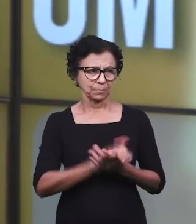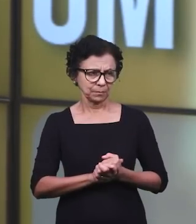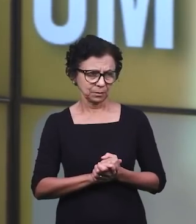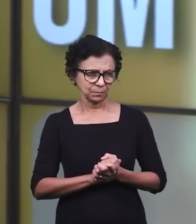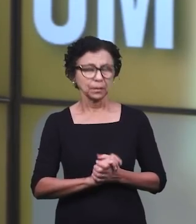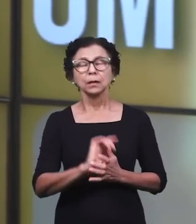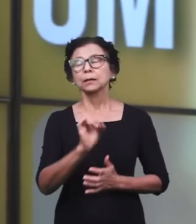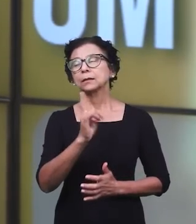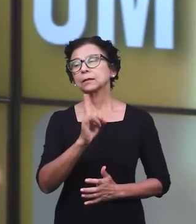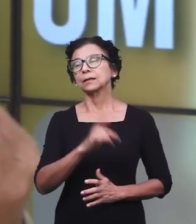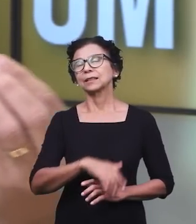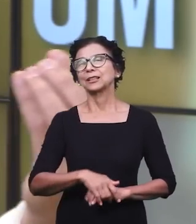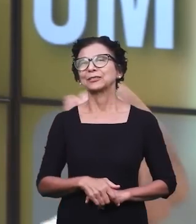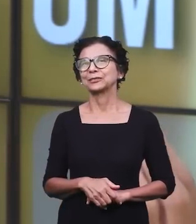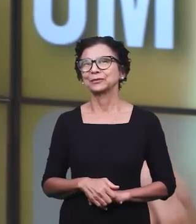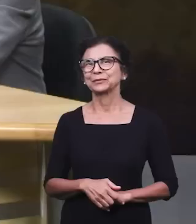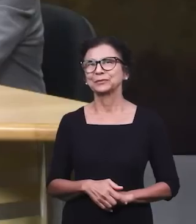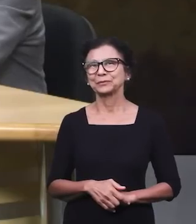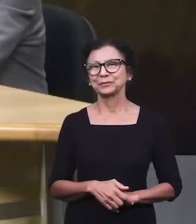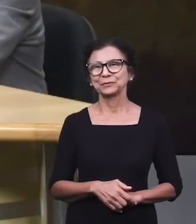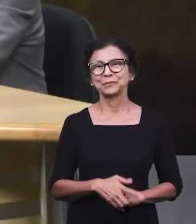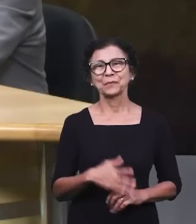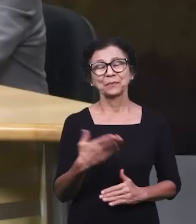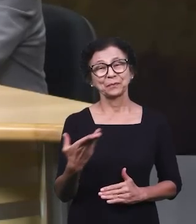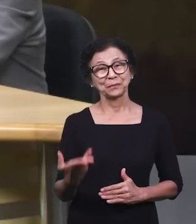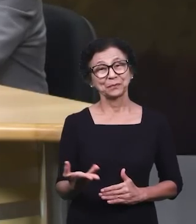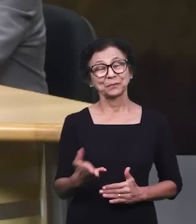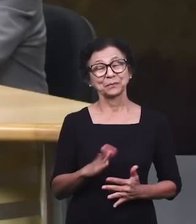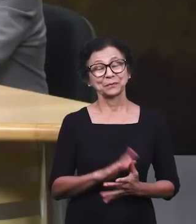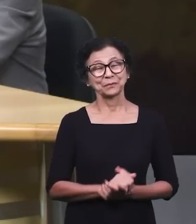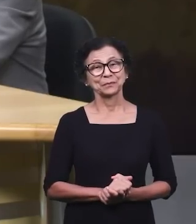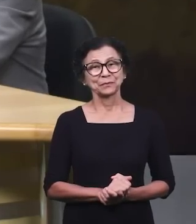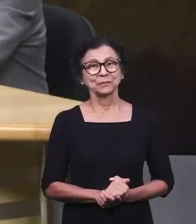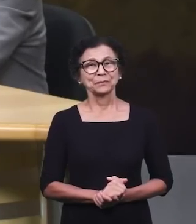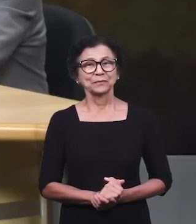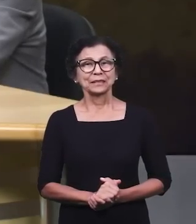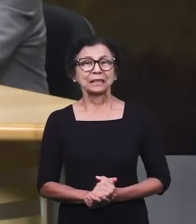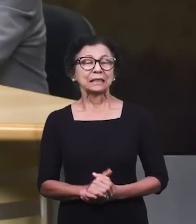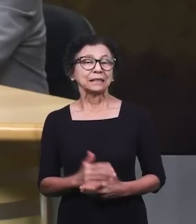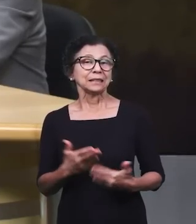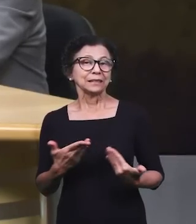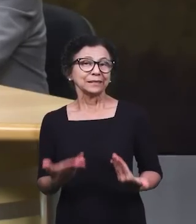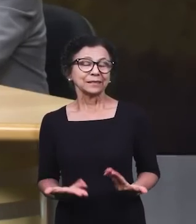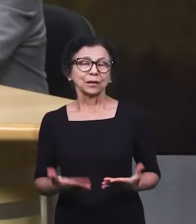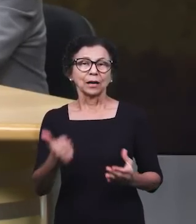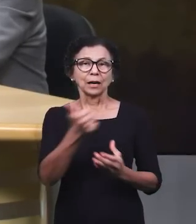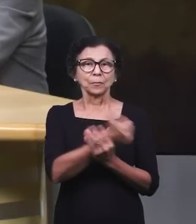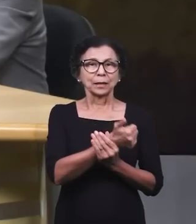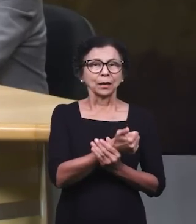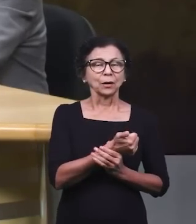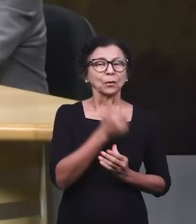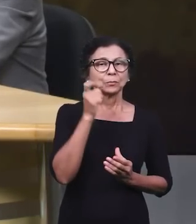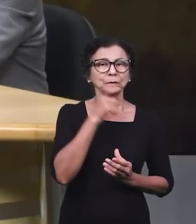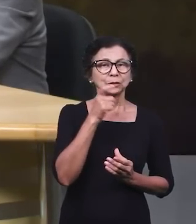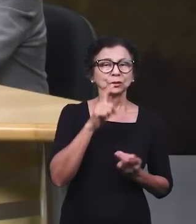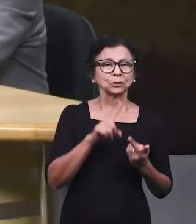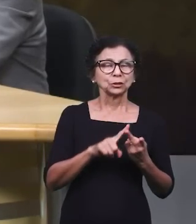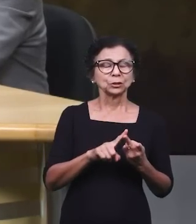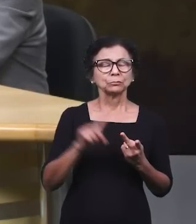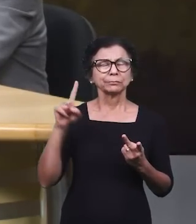filho Copia, né? copia? É um reflexo. Uma criança que cresce vendo os pais mentirem em casa,